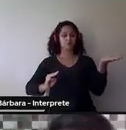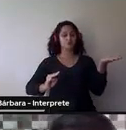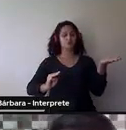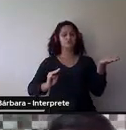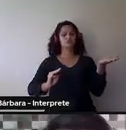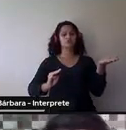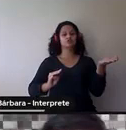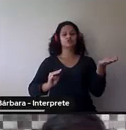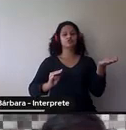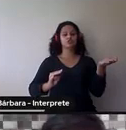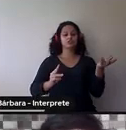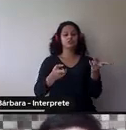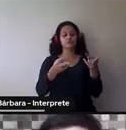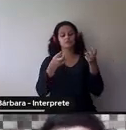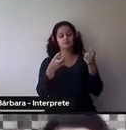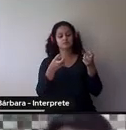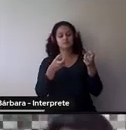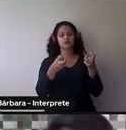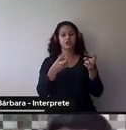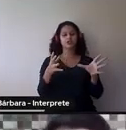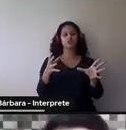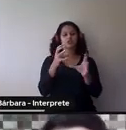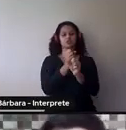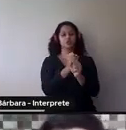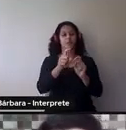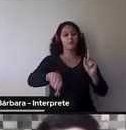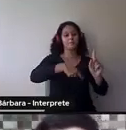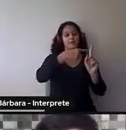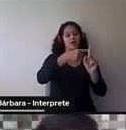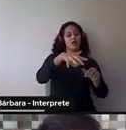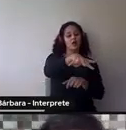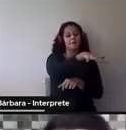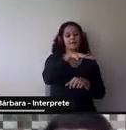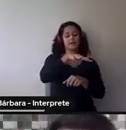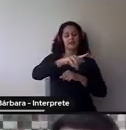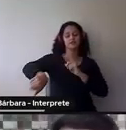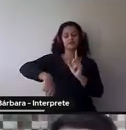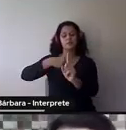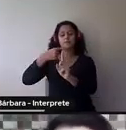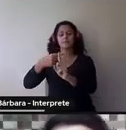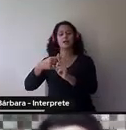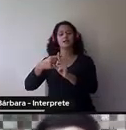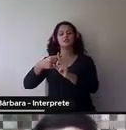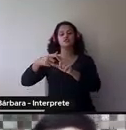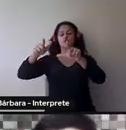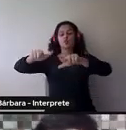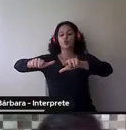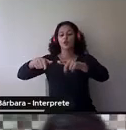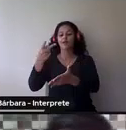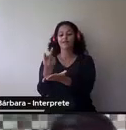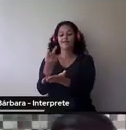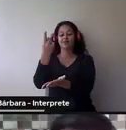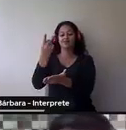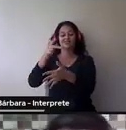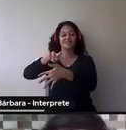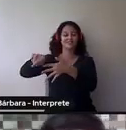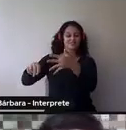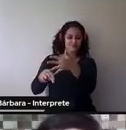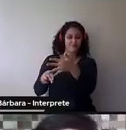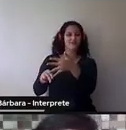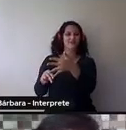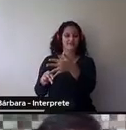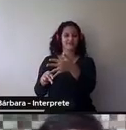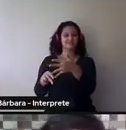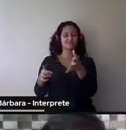verifica, ele soma dois fatores, que são os ambientais, mais a ocorrência conhecida das espécies, e a gente, por meio dessa